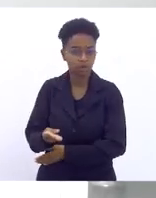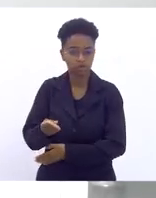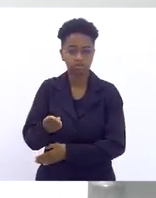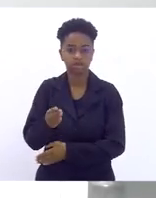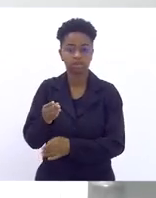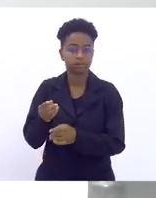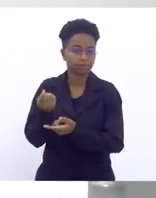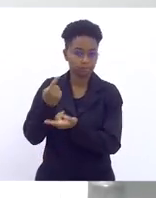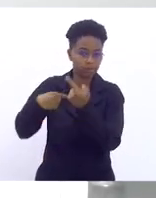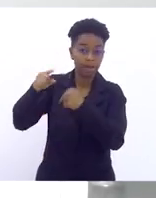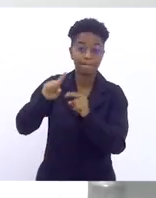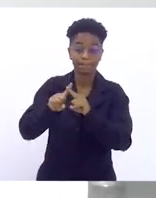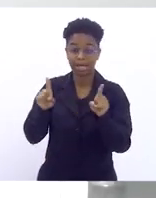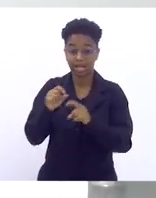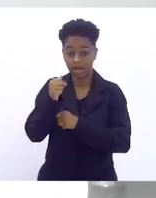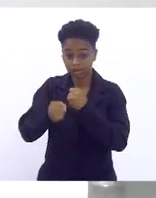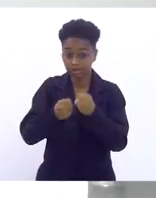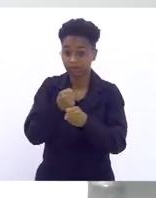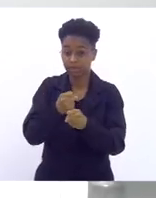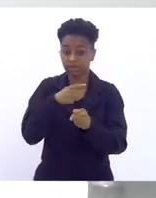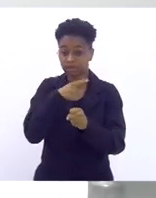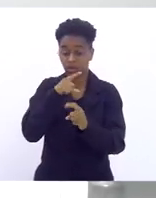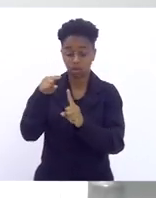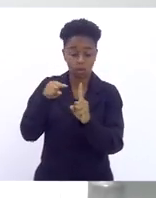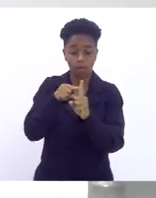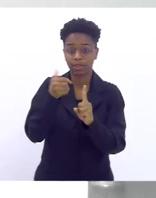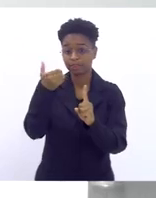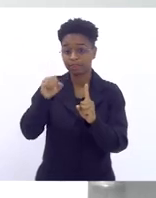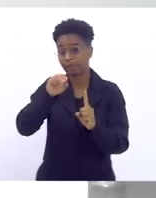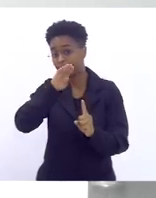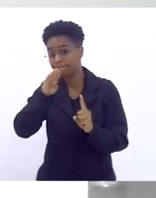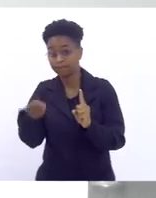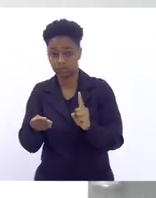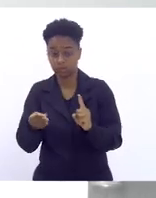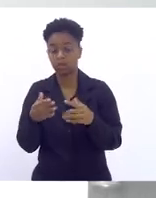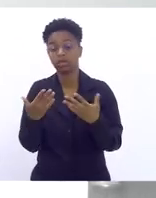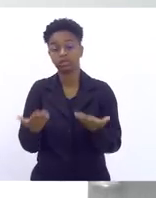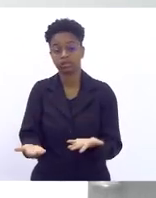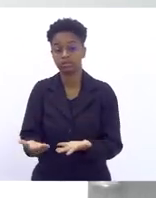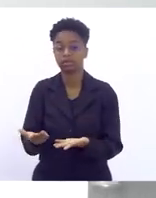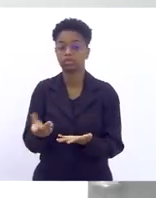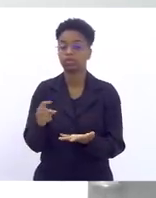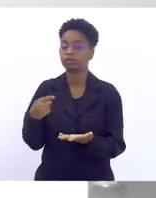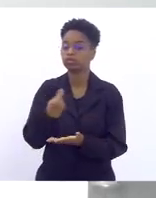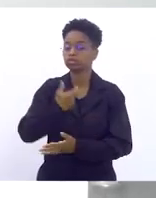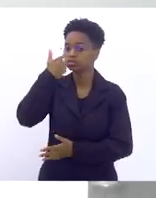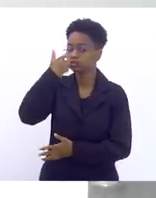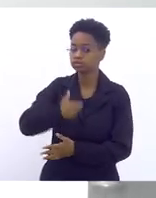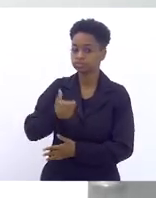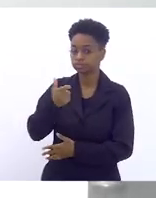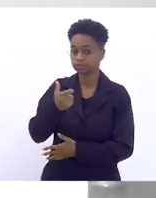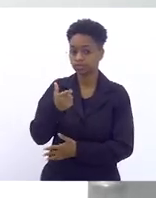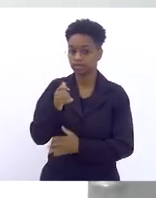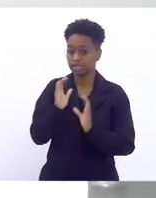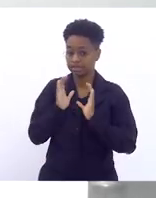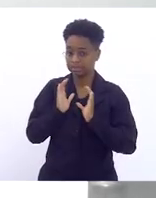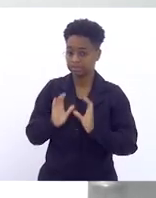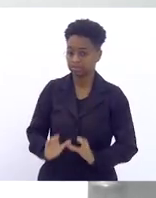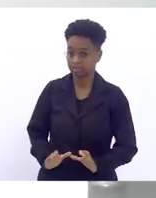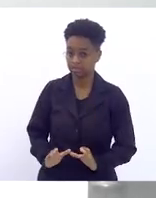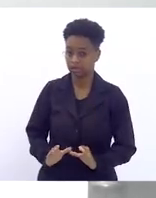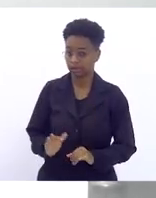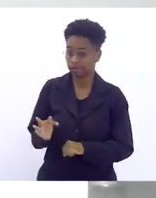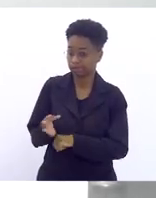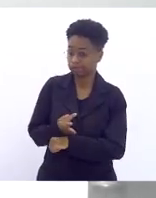temos uma previsão de 10 B né ou seja nós estamos nós somos aquele cidadão que que